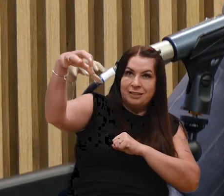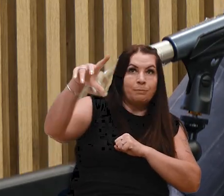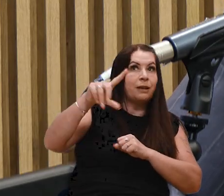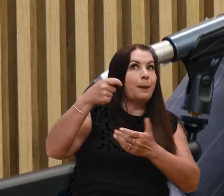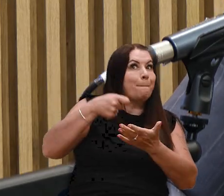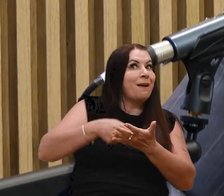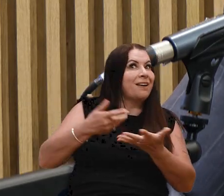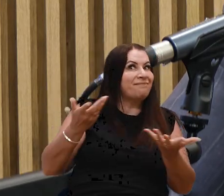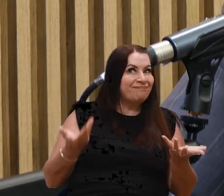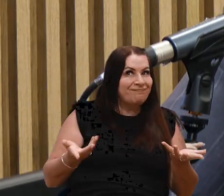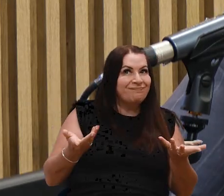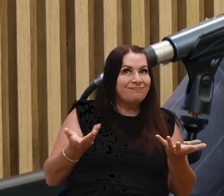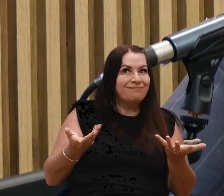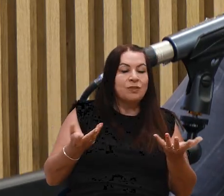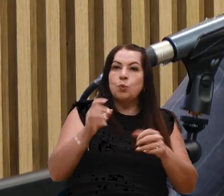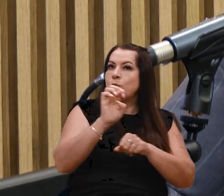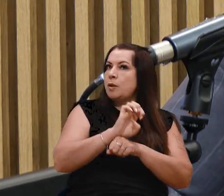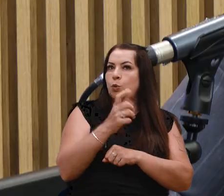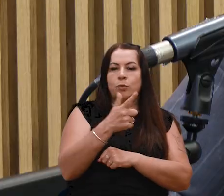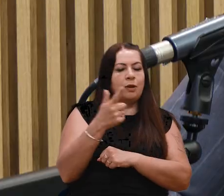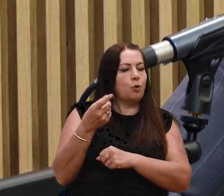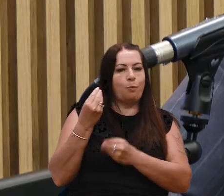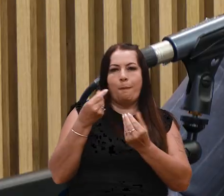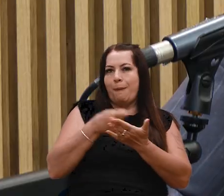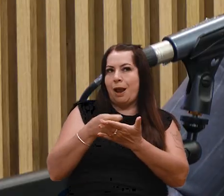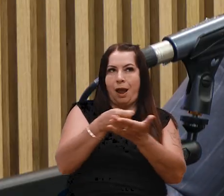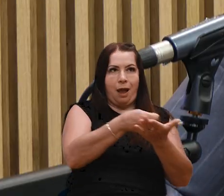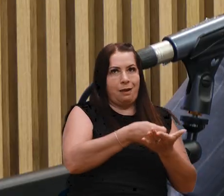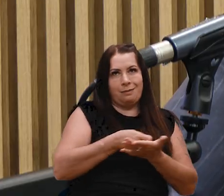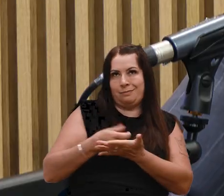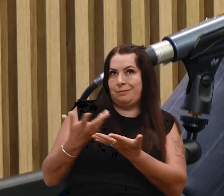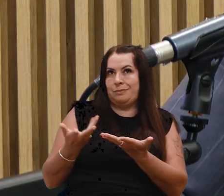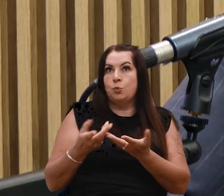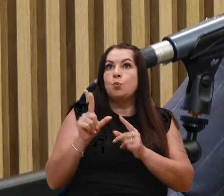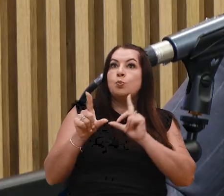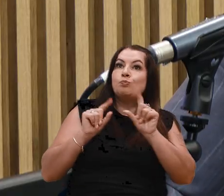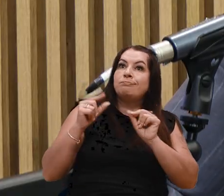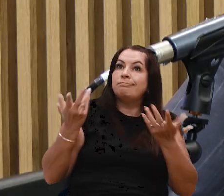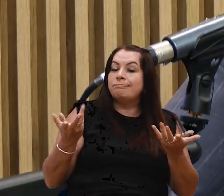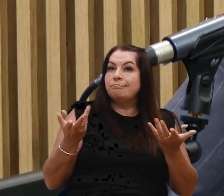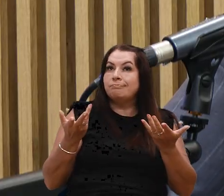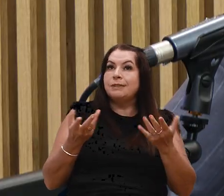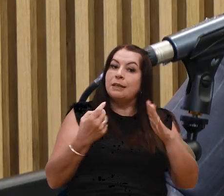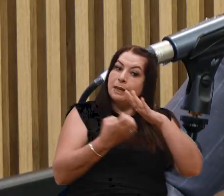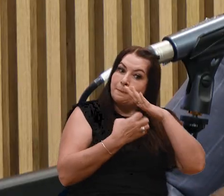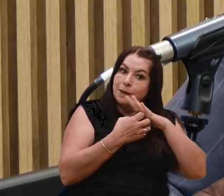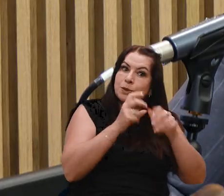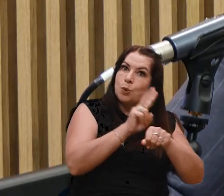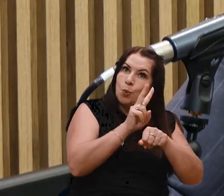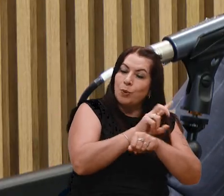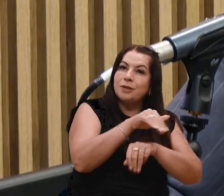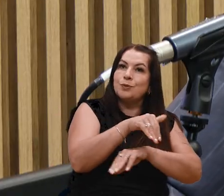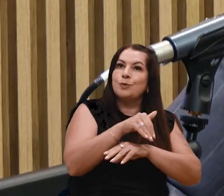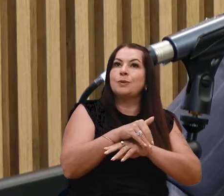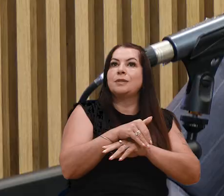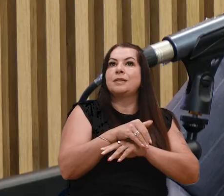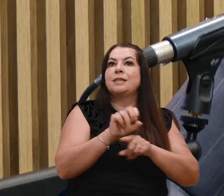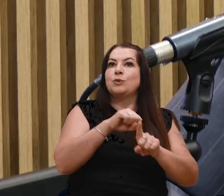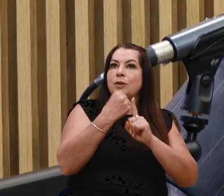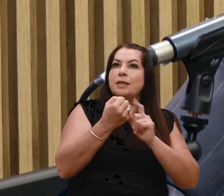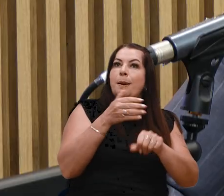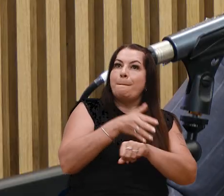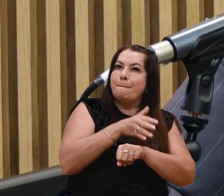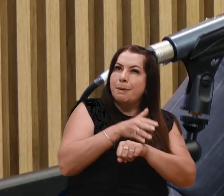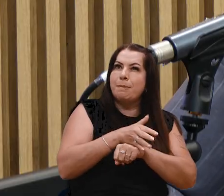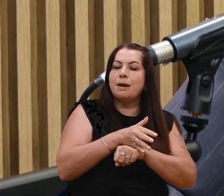falamos antes, o nosso estado não tem condições de pagar. Então qual é a alternativa? Concessão. E aí sim a sociedade participar,